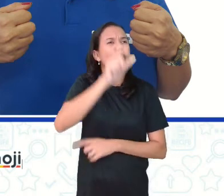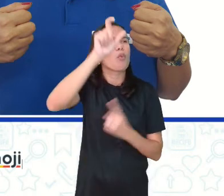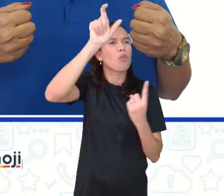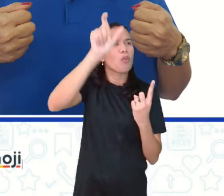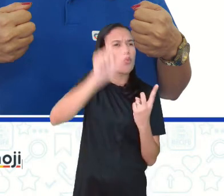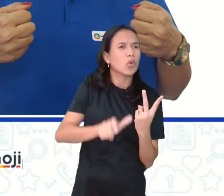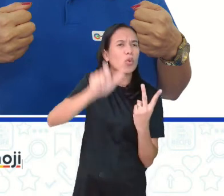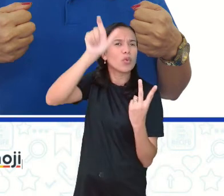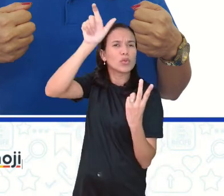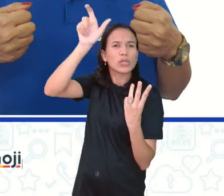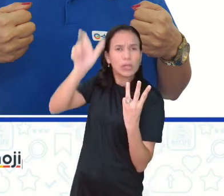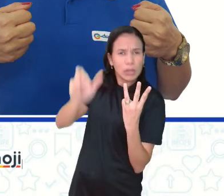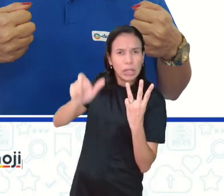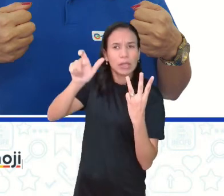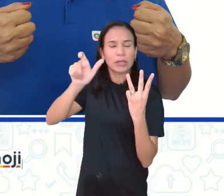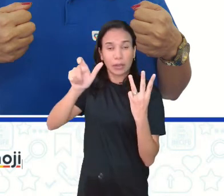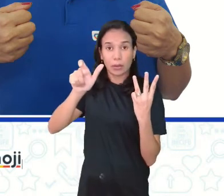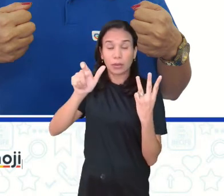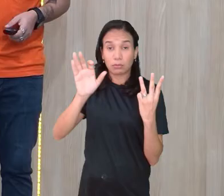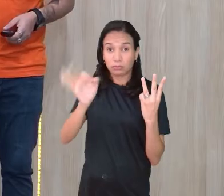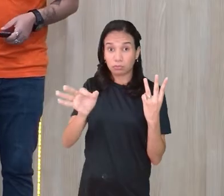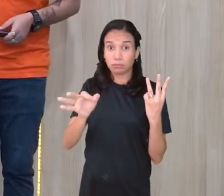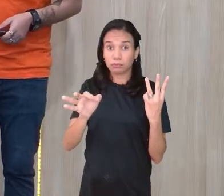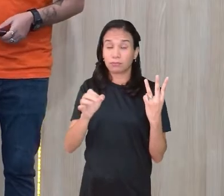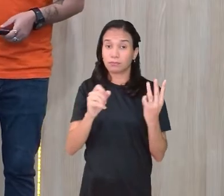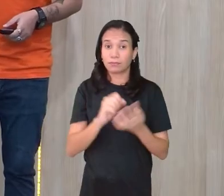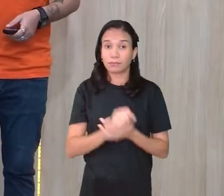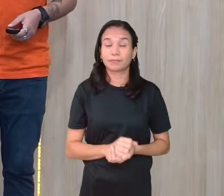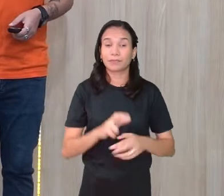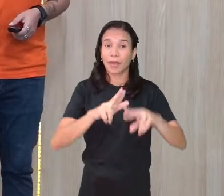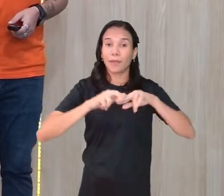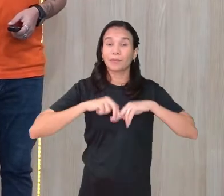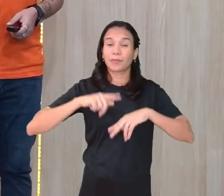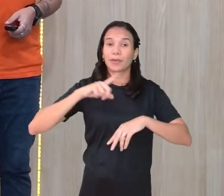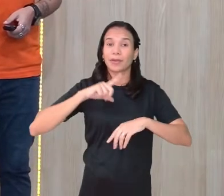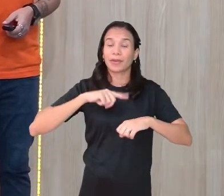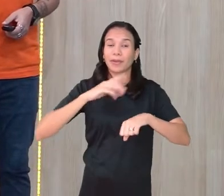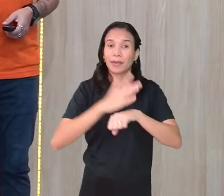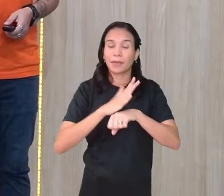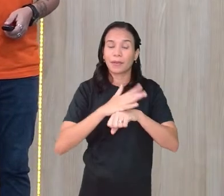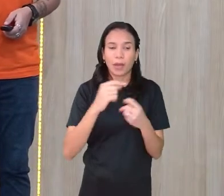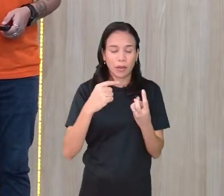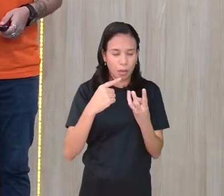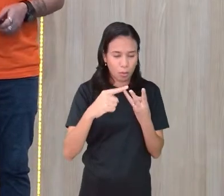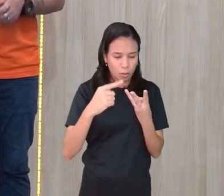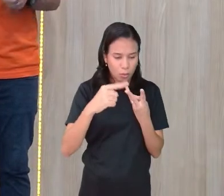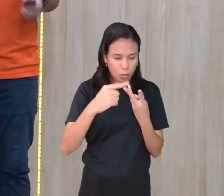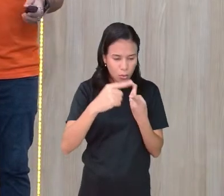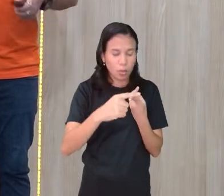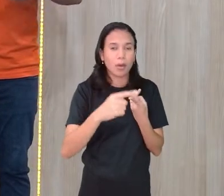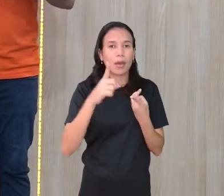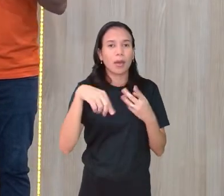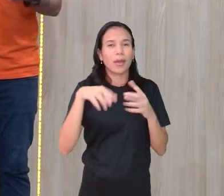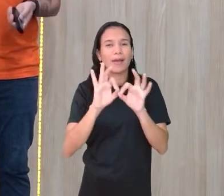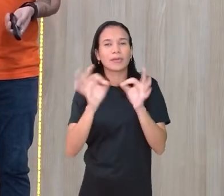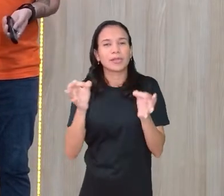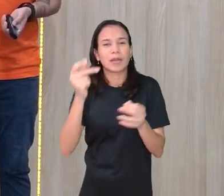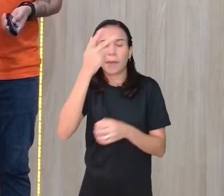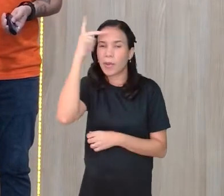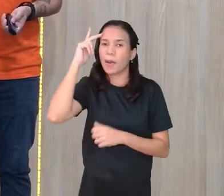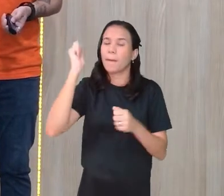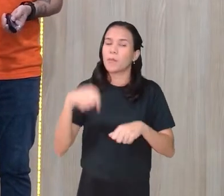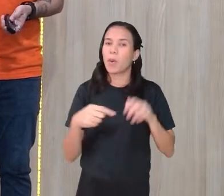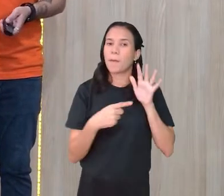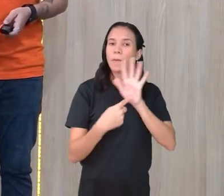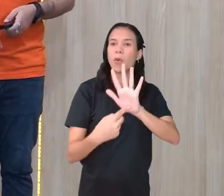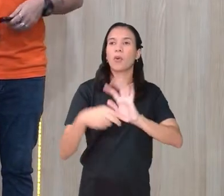vai, 1, 2, 3, né? Então, quando eu faço essa contagem, essa mais simples, eu já posso